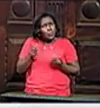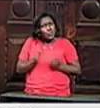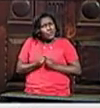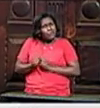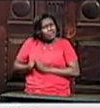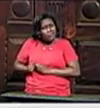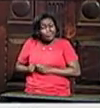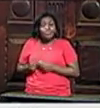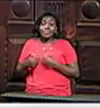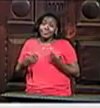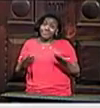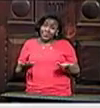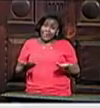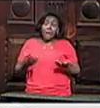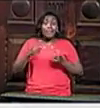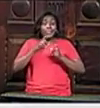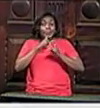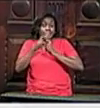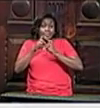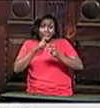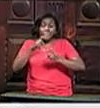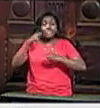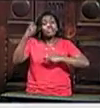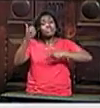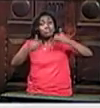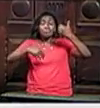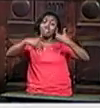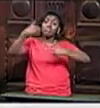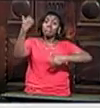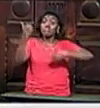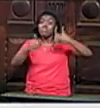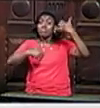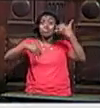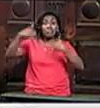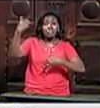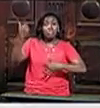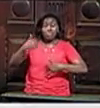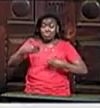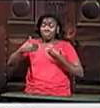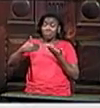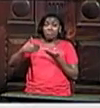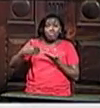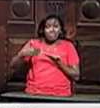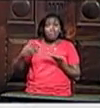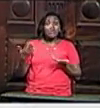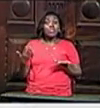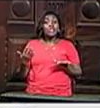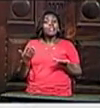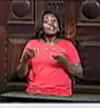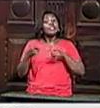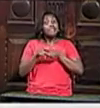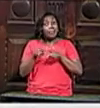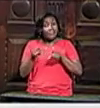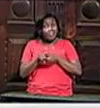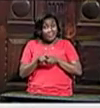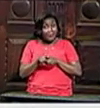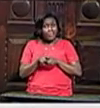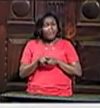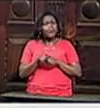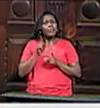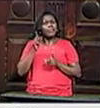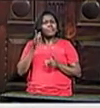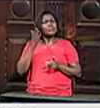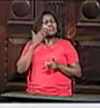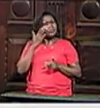portanto pode fazer o debate da campanha eleitoral baseado o dia pode realizar ao mesmo tempo reconhecendo o muito